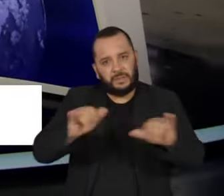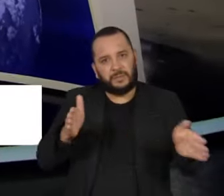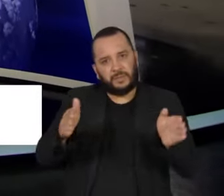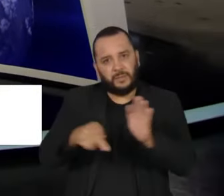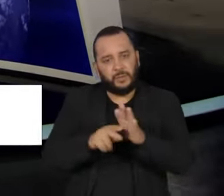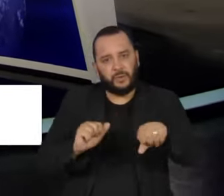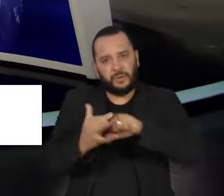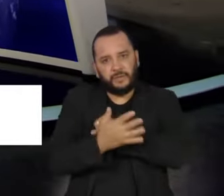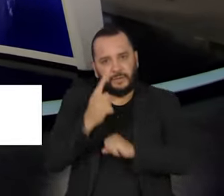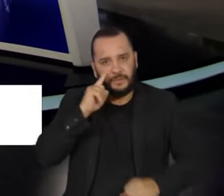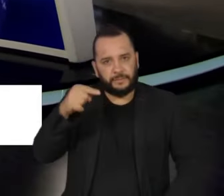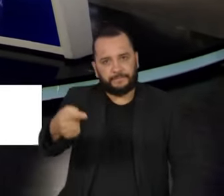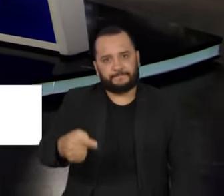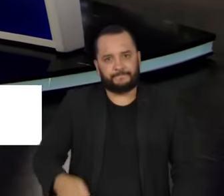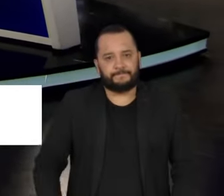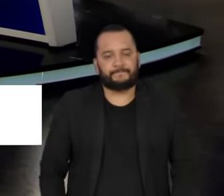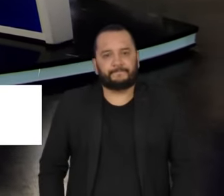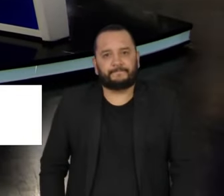Voltamos já.